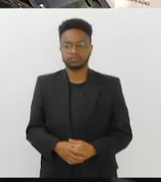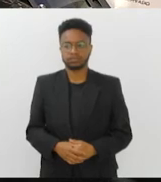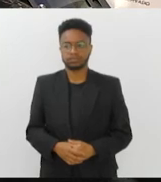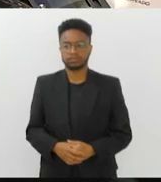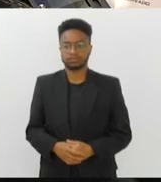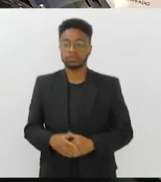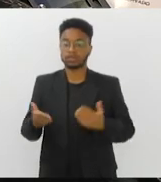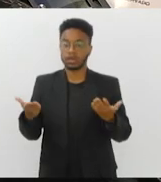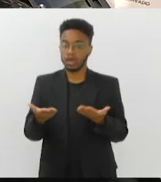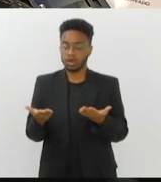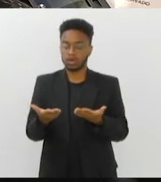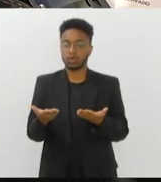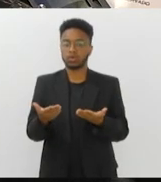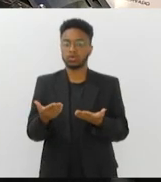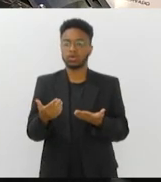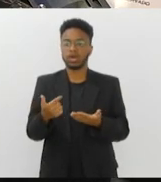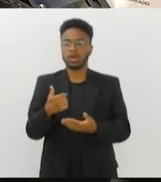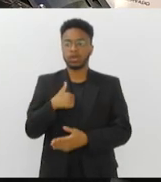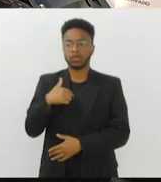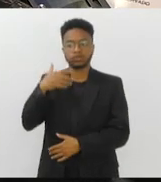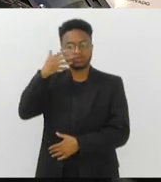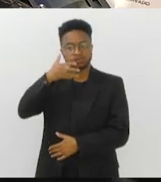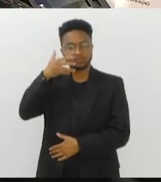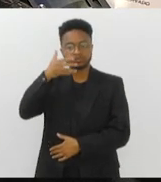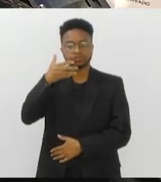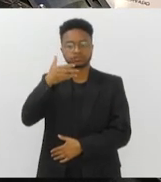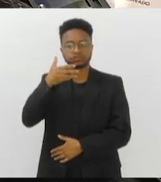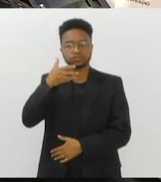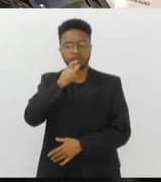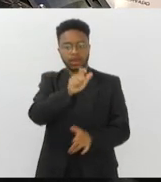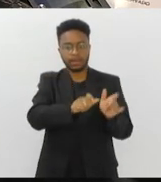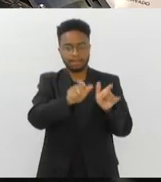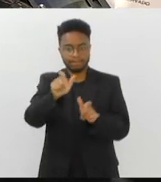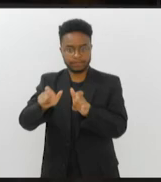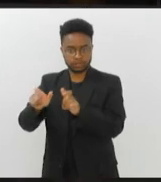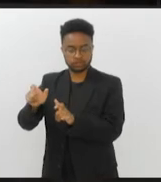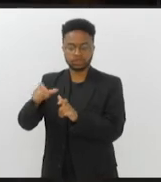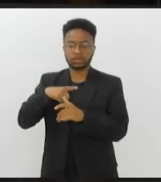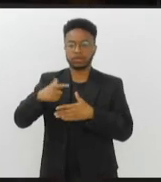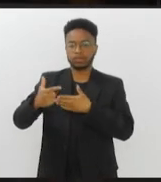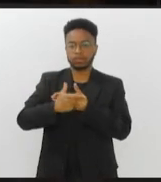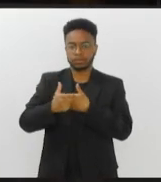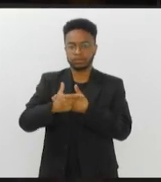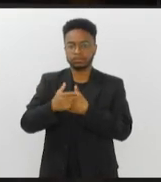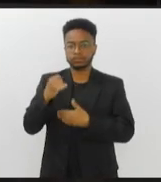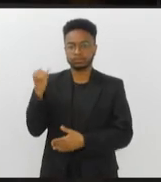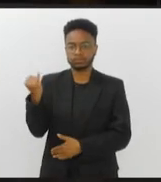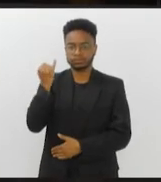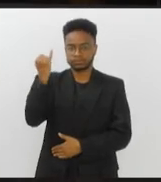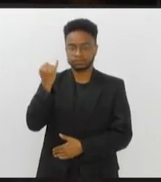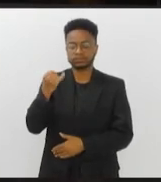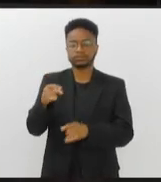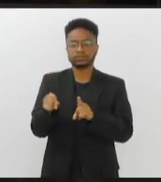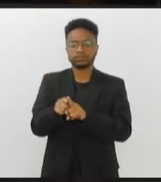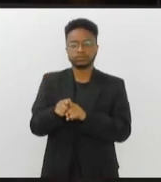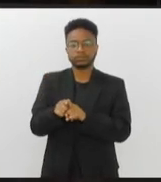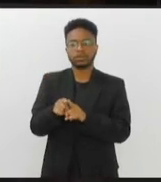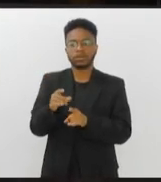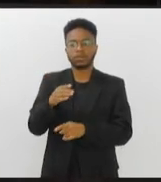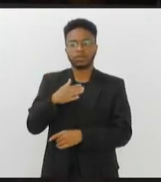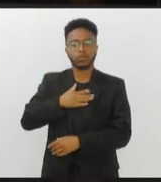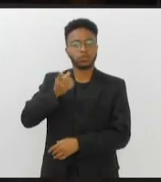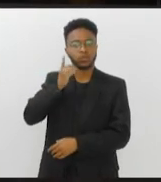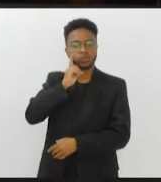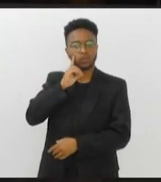Agora, eu gostaria de direcionar minha fala a algumas pessoas que desempenham papéis essenciais em minha rotina parlamentar.